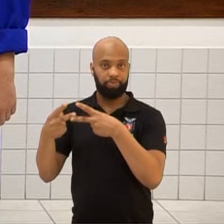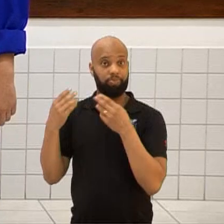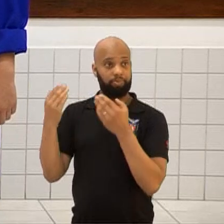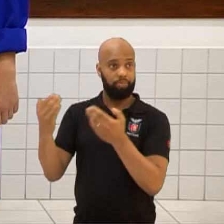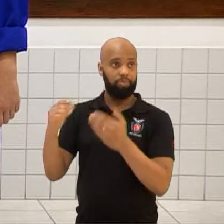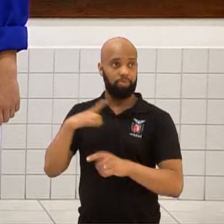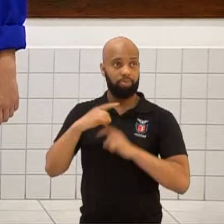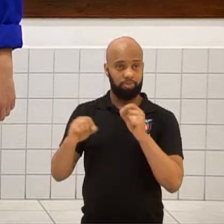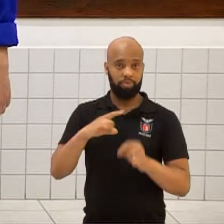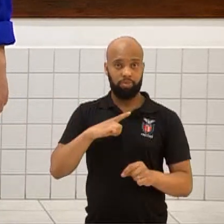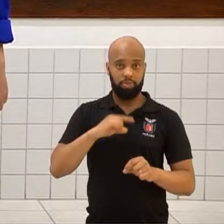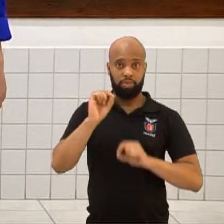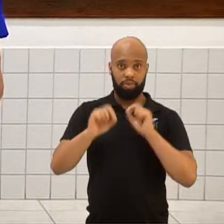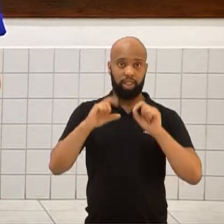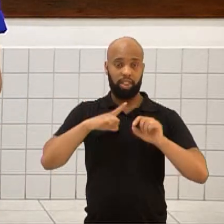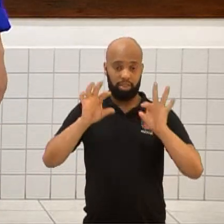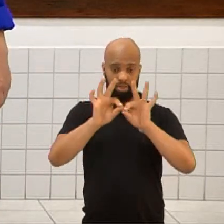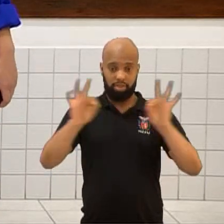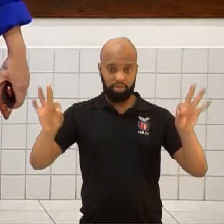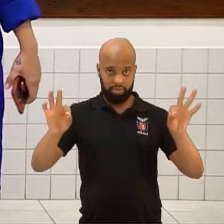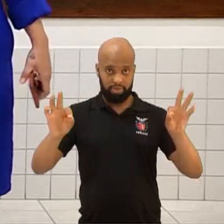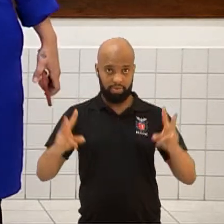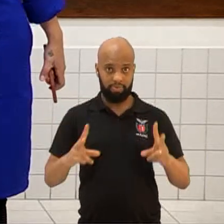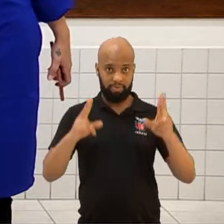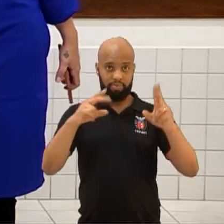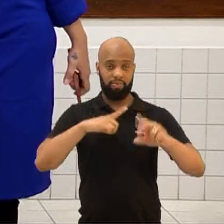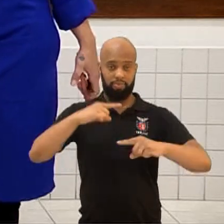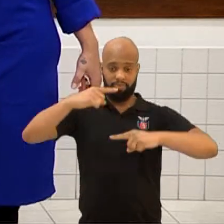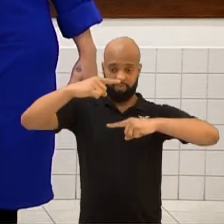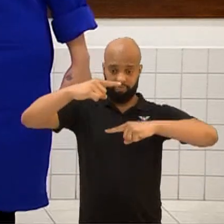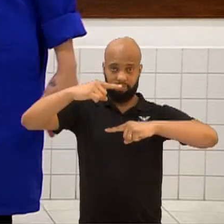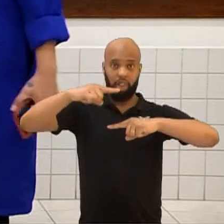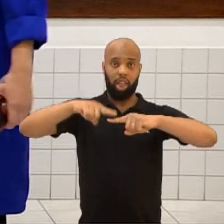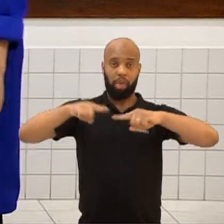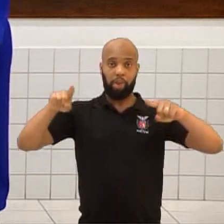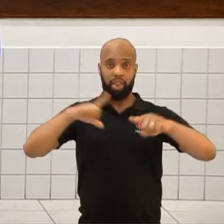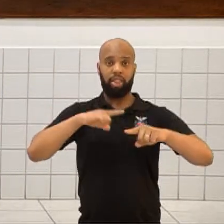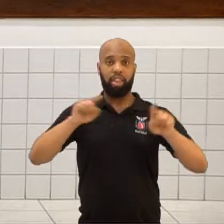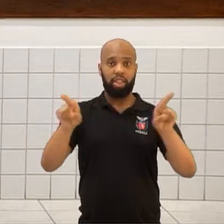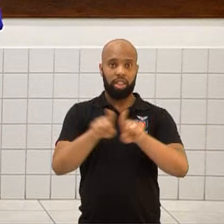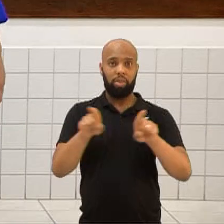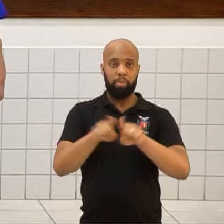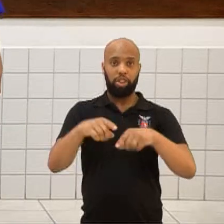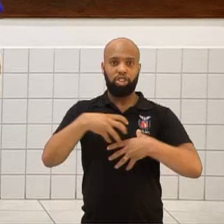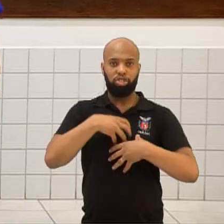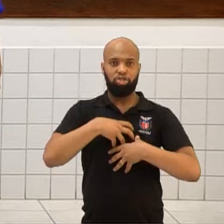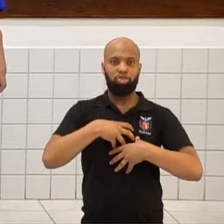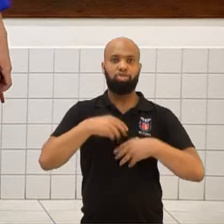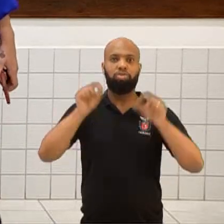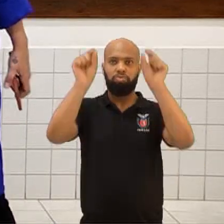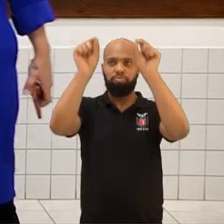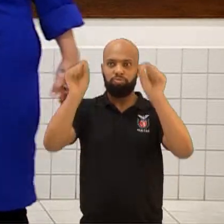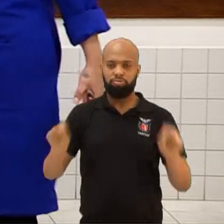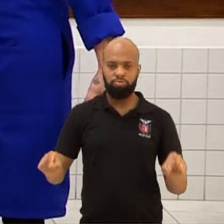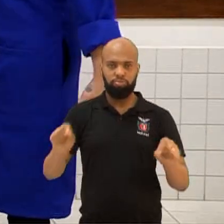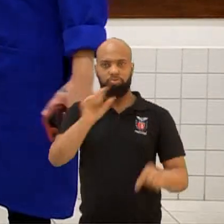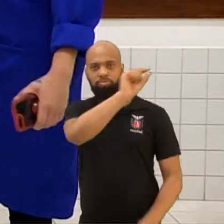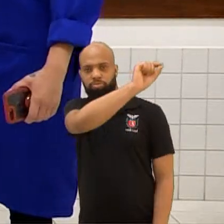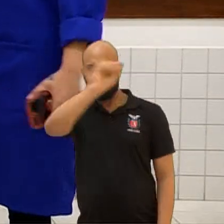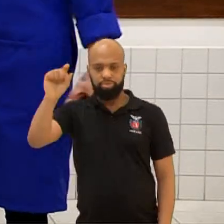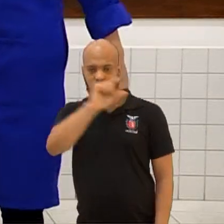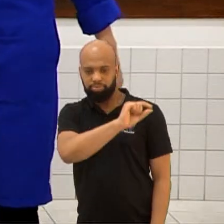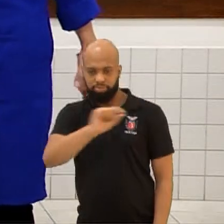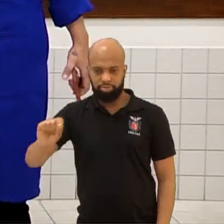São retas paralelas cortadas por transversais. Como que nós podemos aplicar o Teorema de Thales aqui?